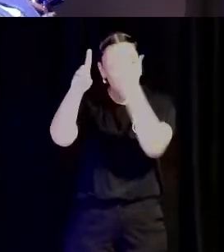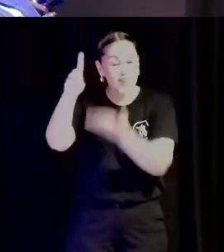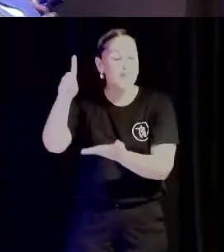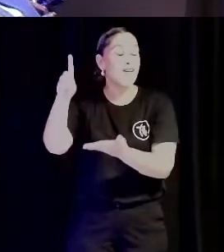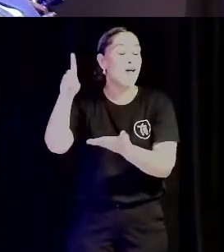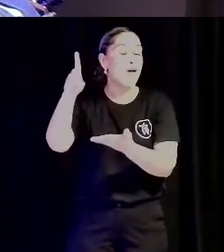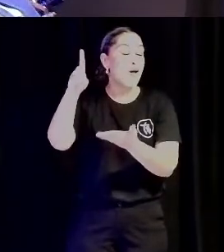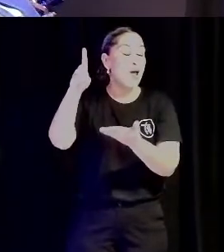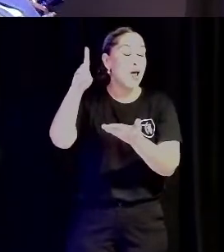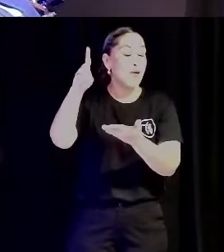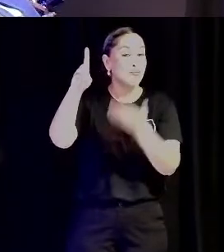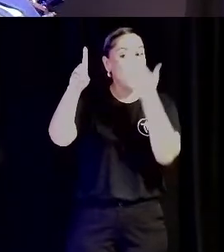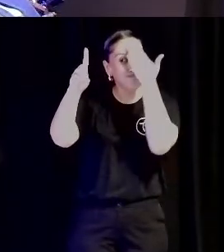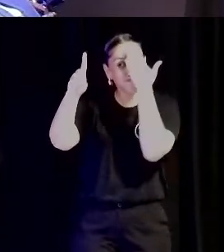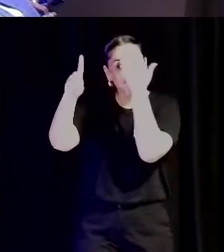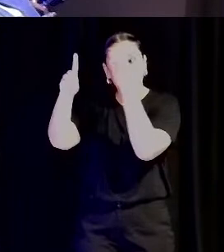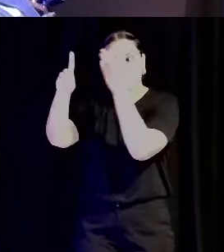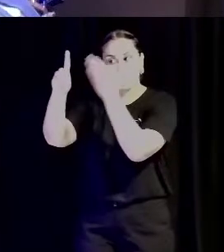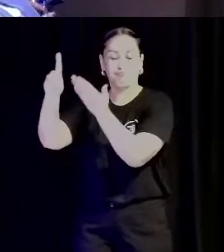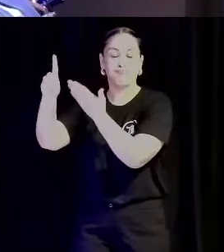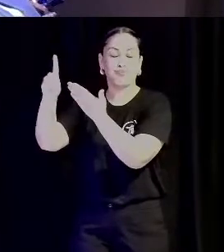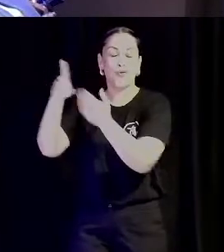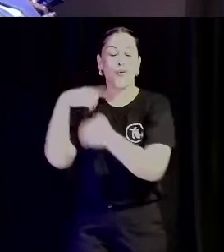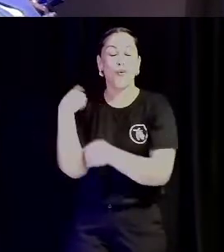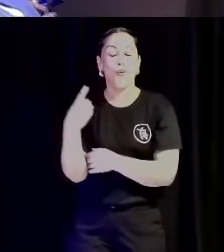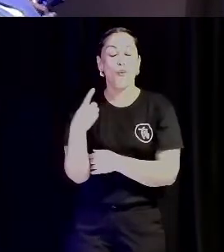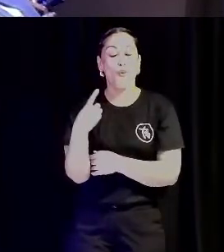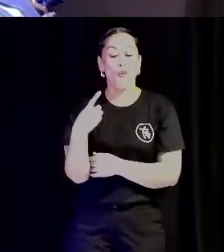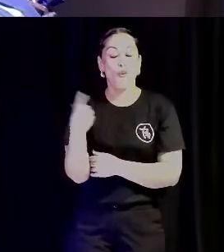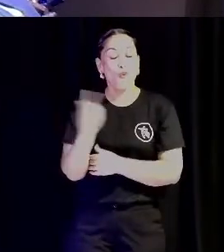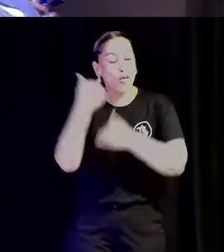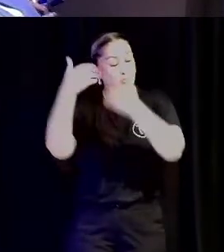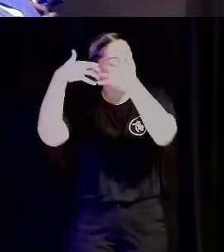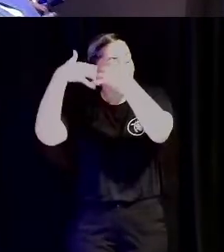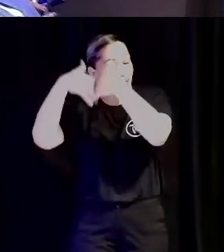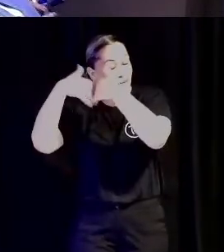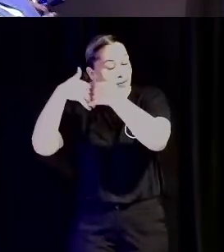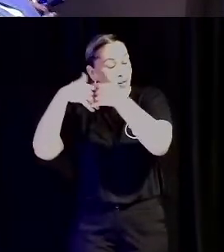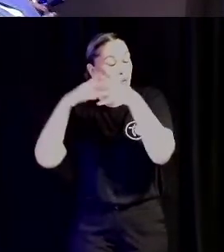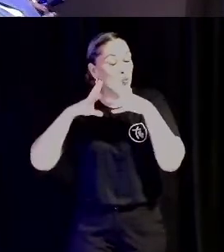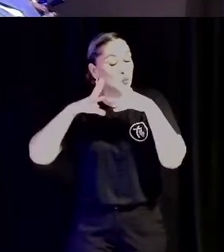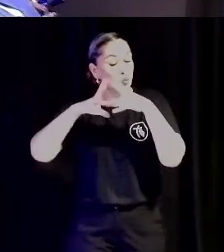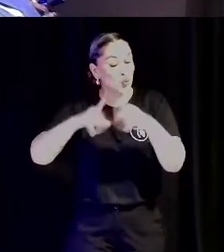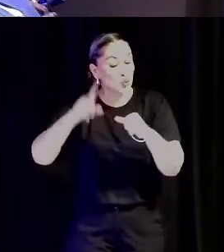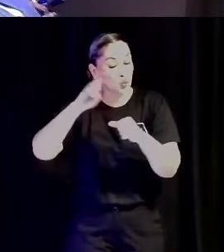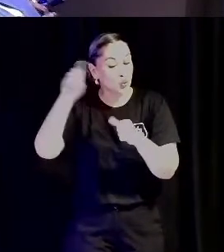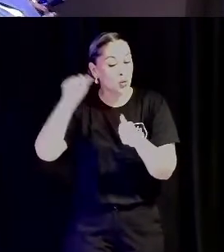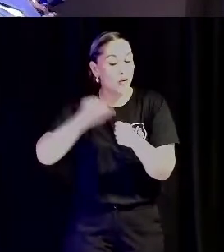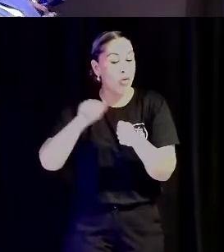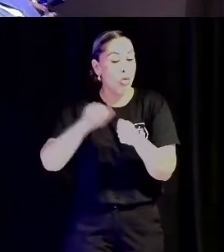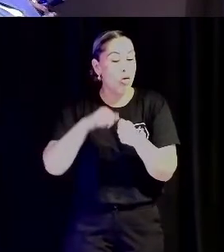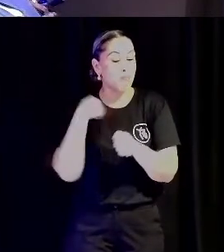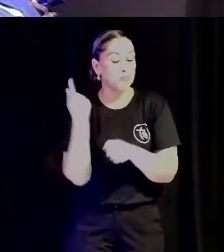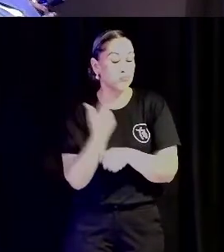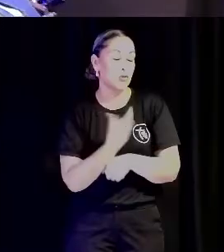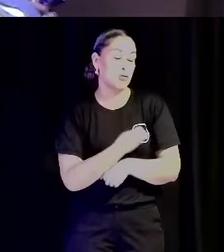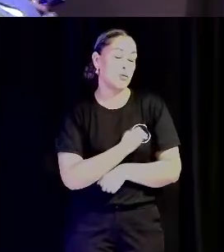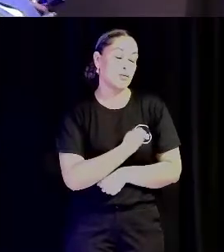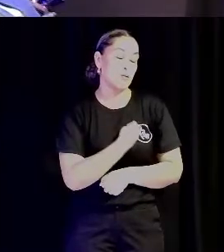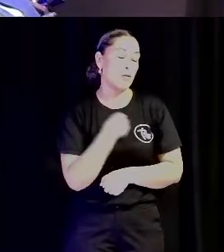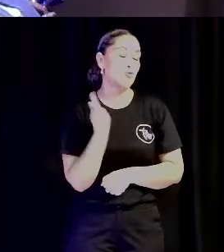é a Deus. Compreendendo o que Ele fez por nós, nós somos